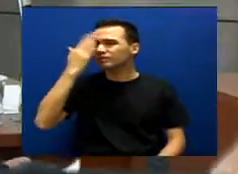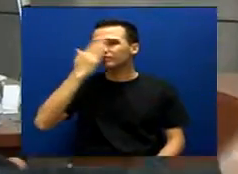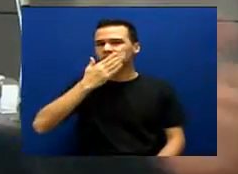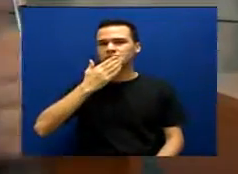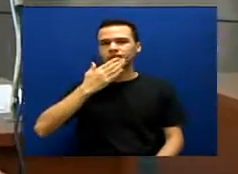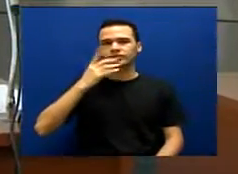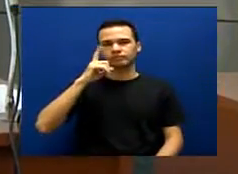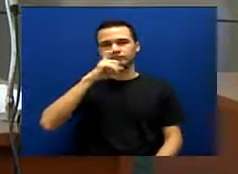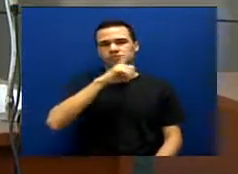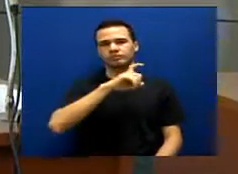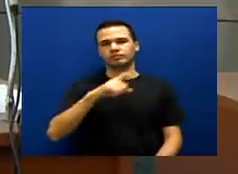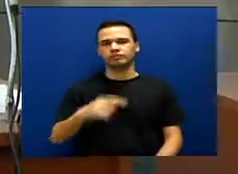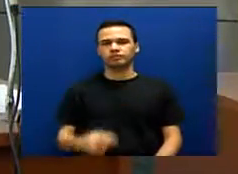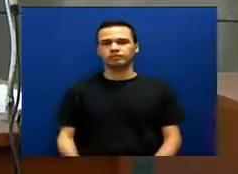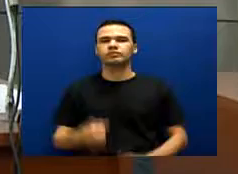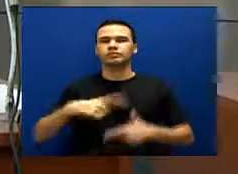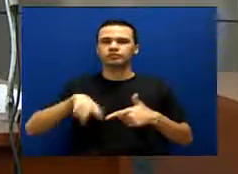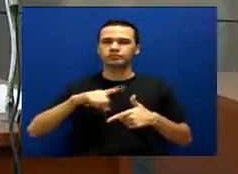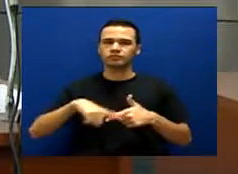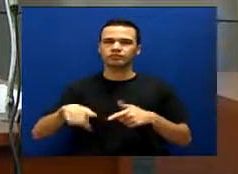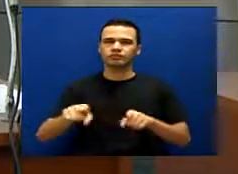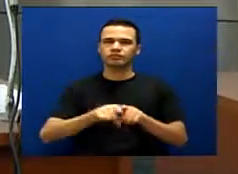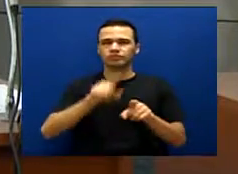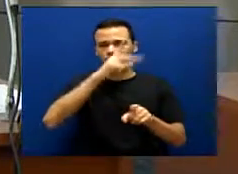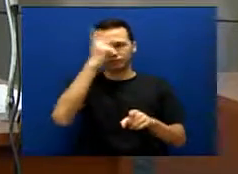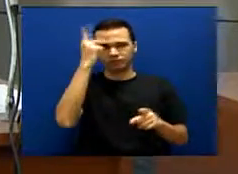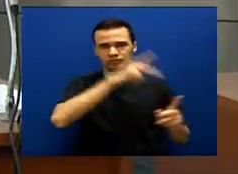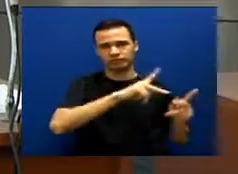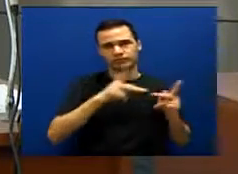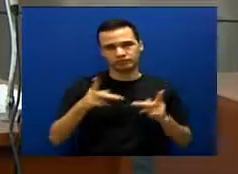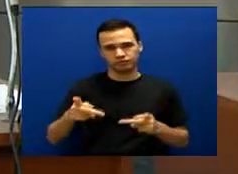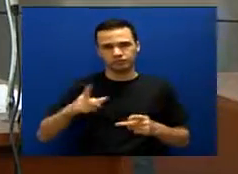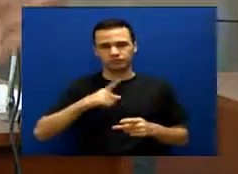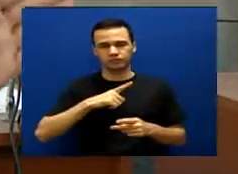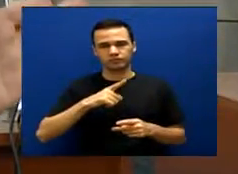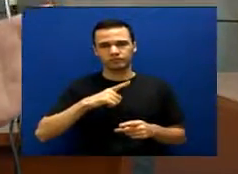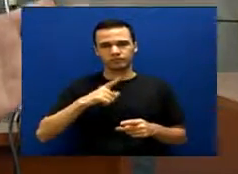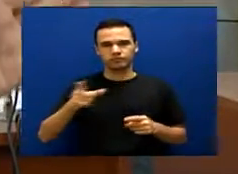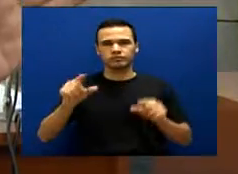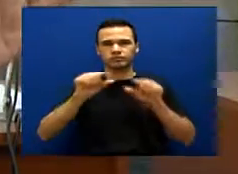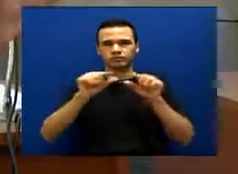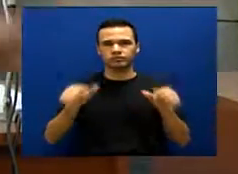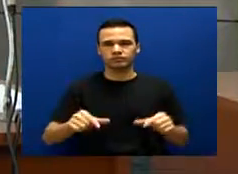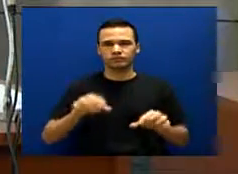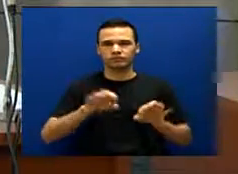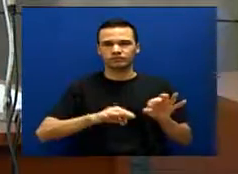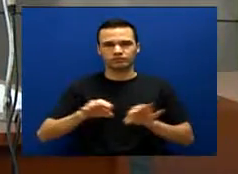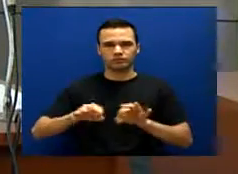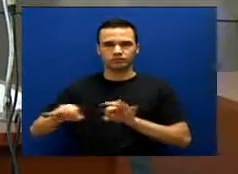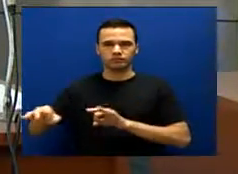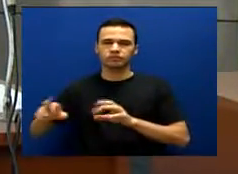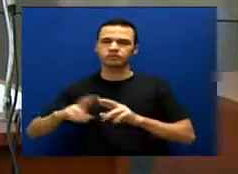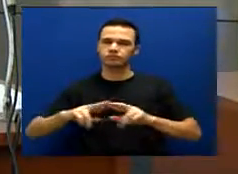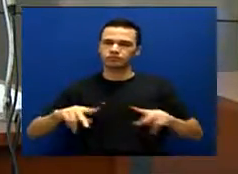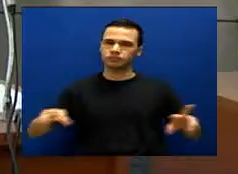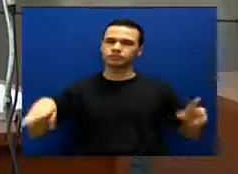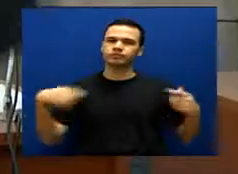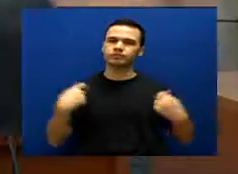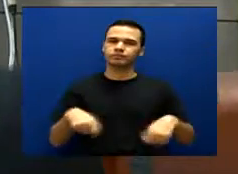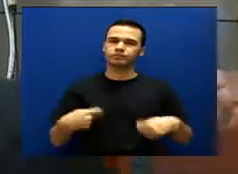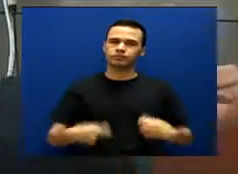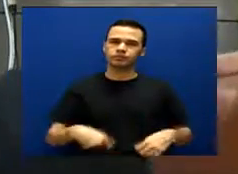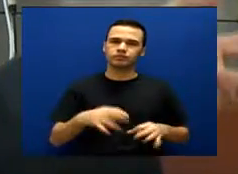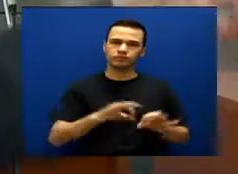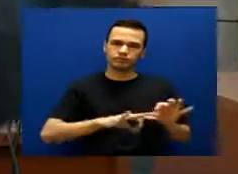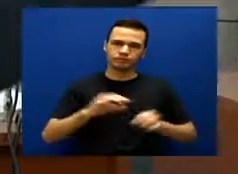de resolver o setor do visitante, tem ali a ferradura que precisa ser ampliada, ou seja, são várias demandas com o